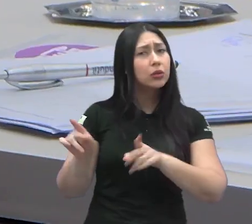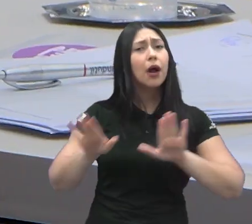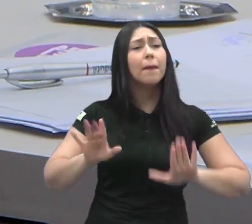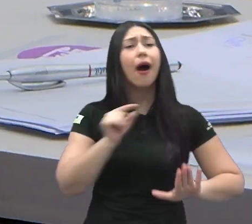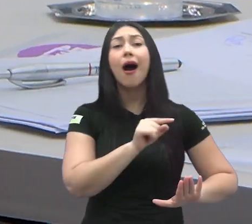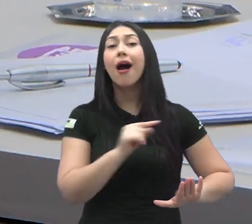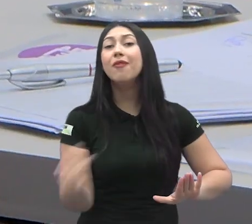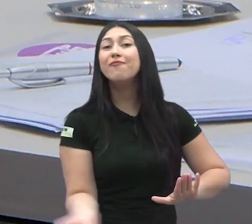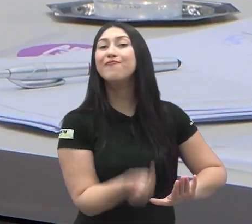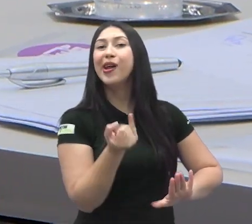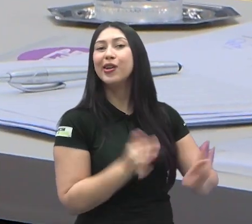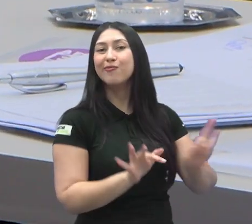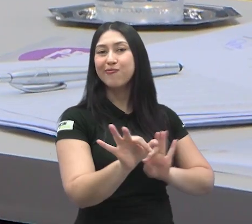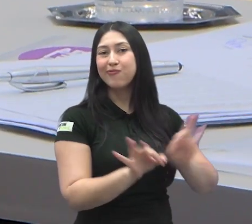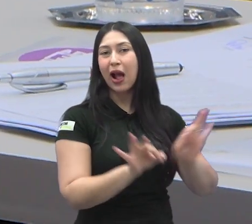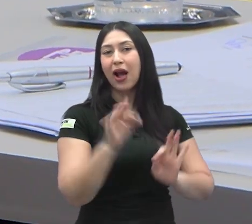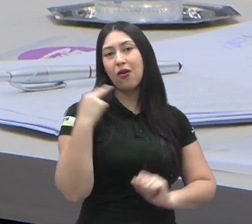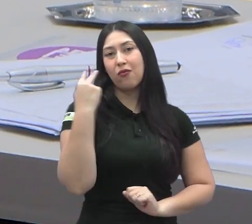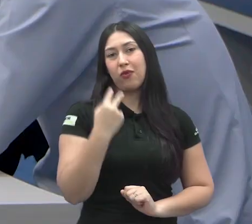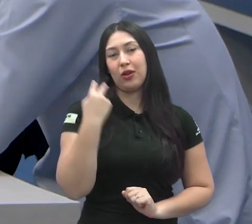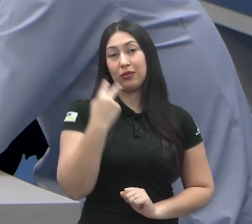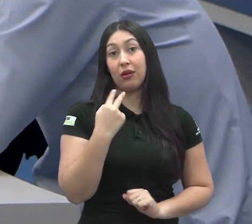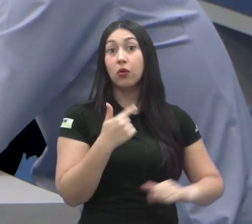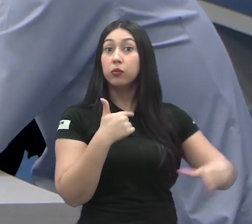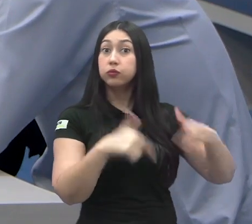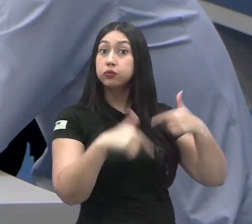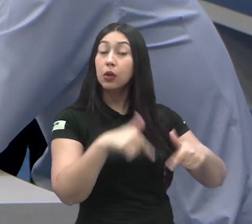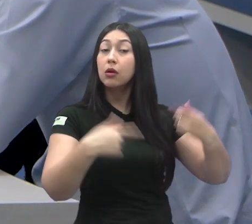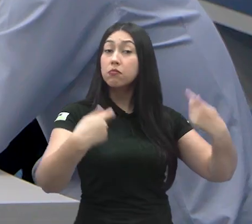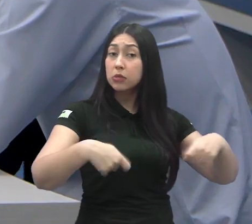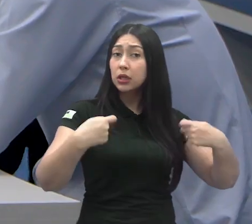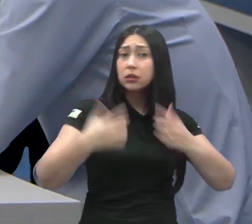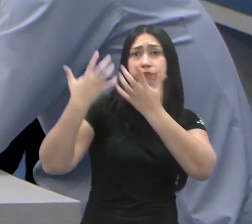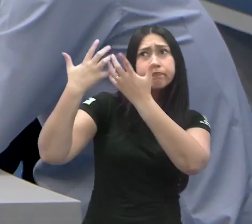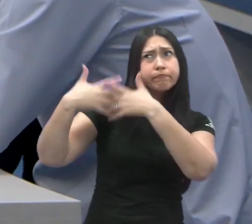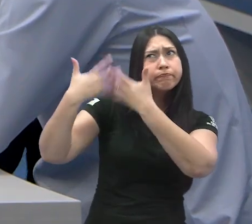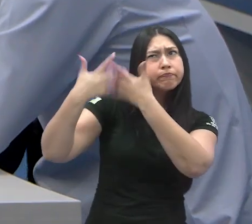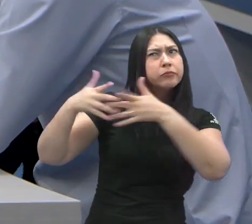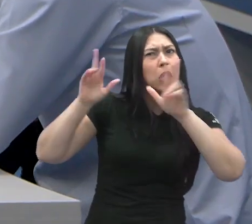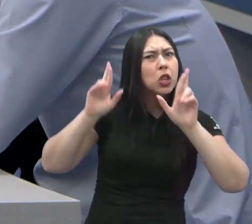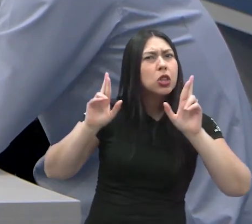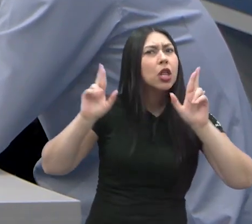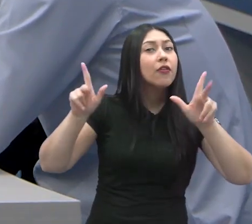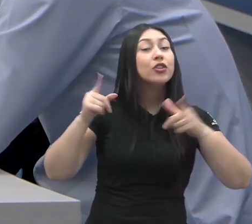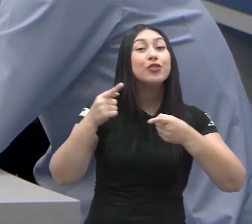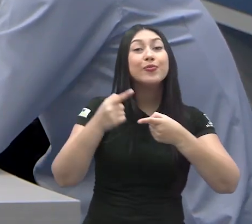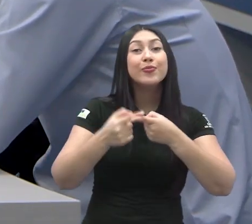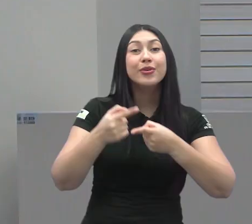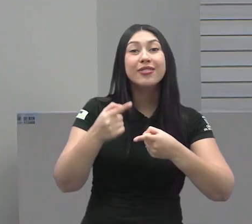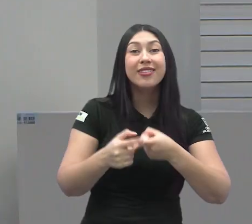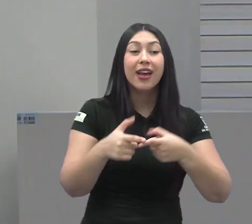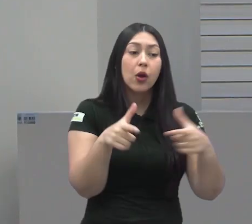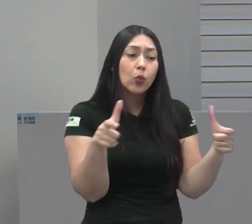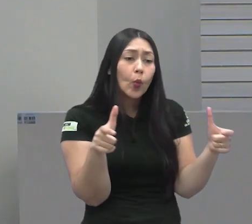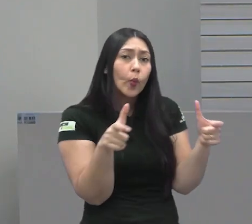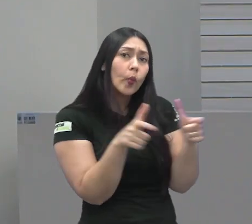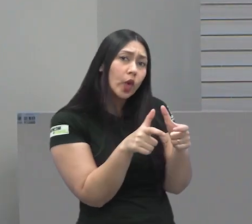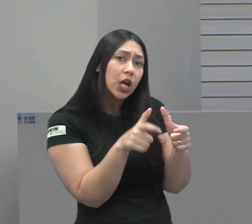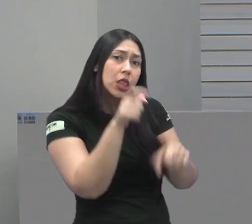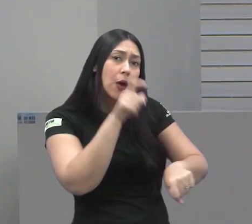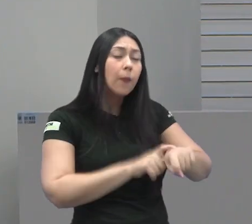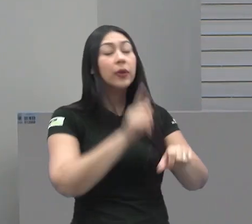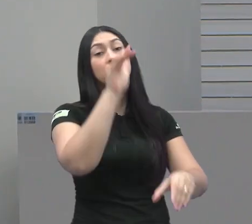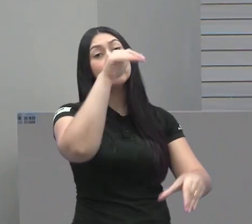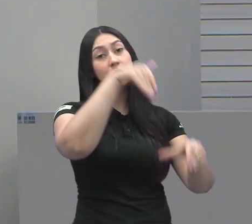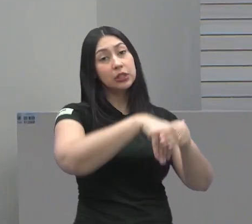hora de elaborar estratégias para os vereadores. O trabalho precisa ser pensado de maneira diferente, já que não há maioria na